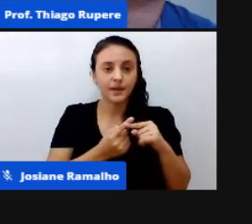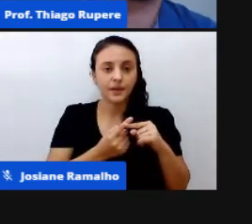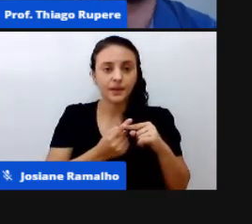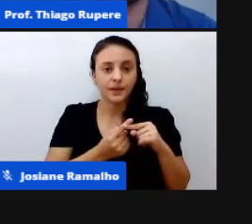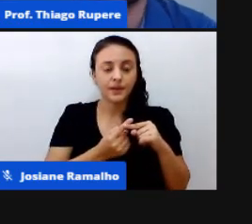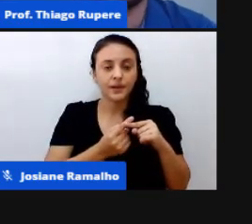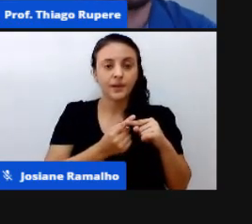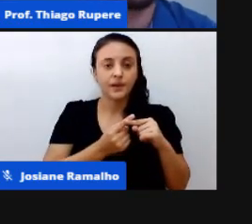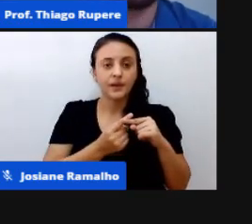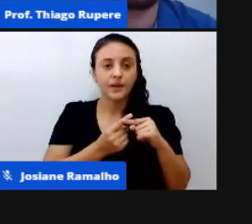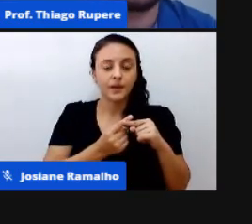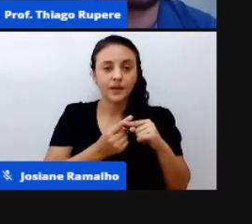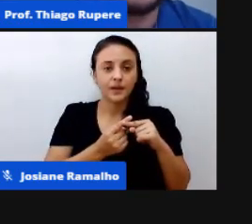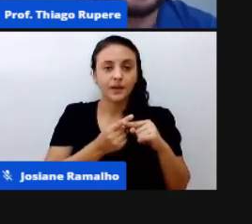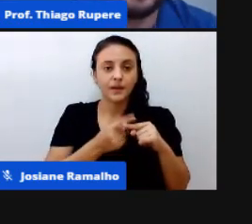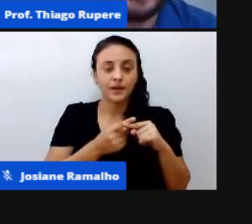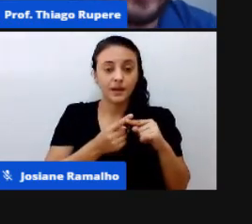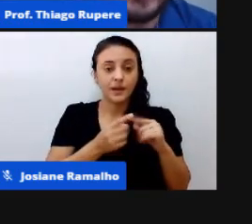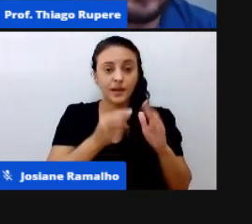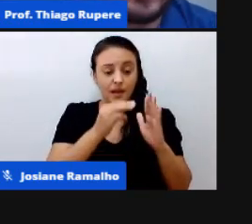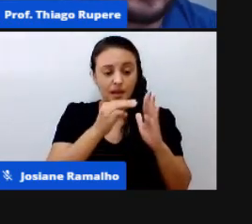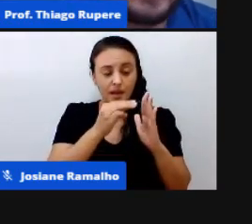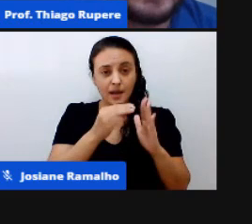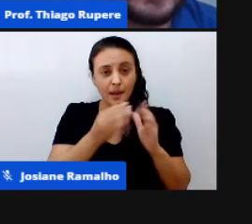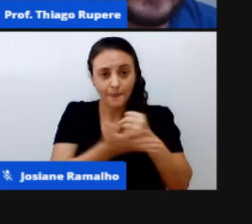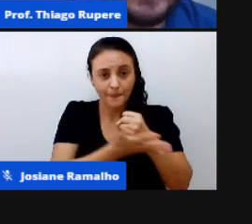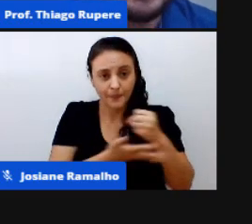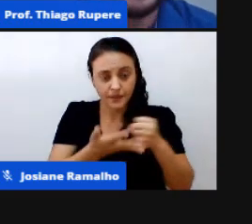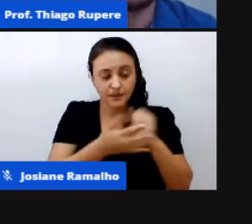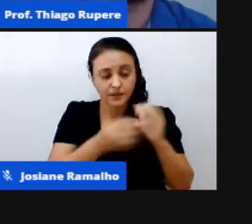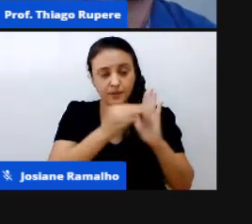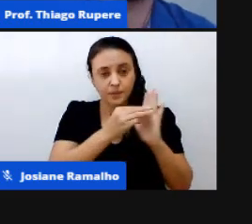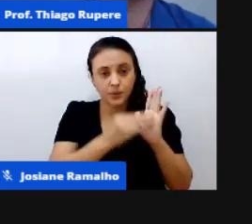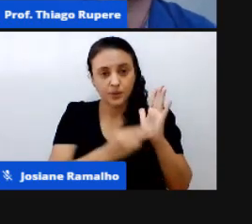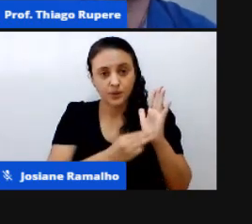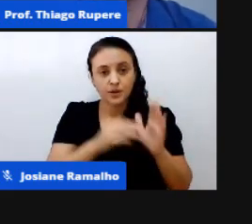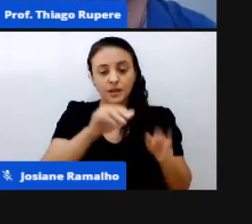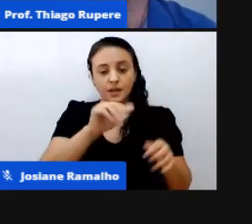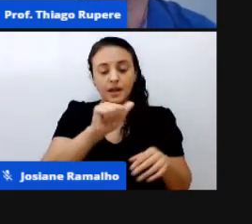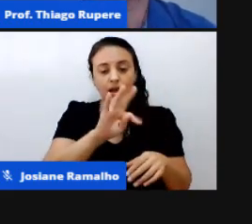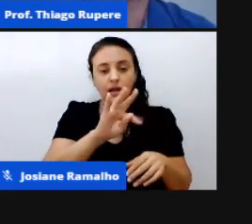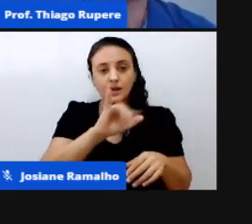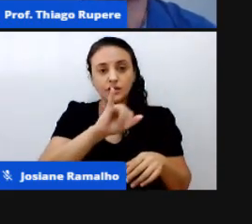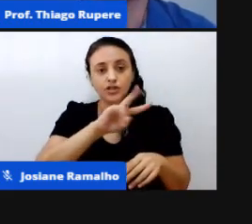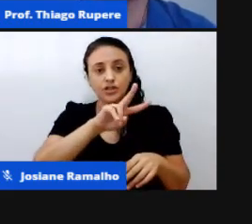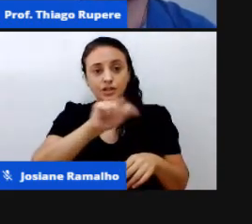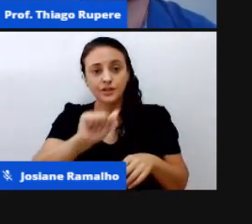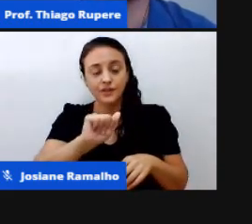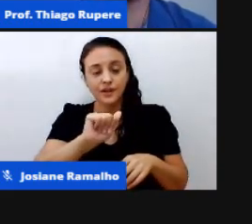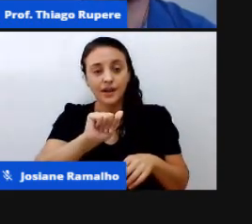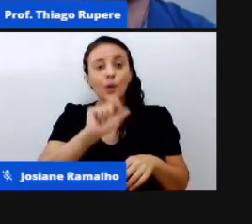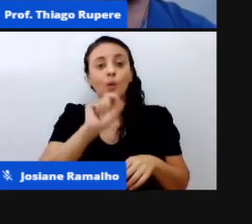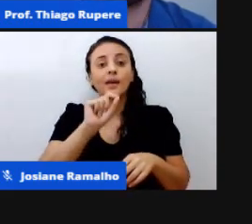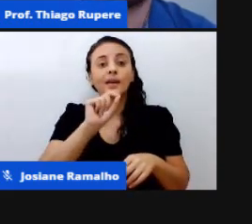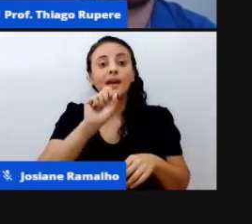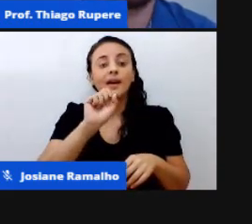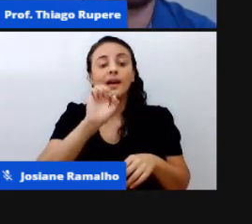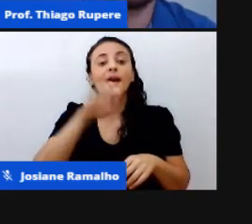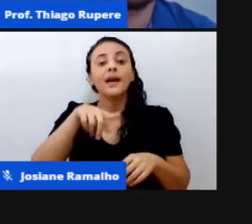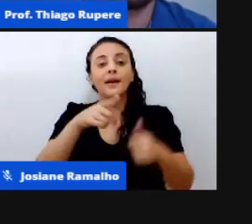da metodologia ativa, ou das metodologias ativas, é a autonomia do